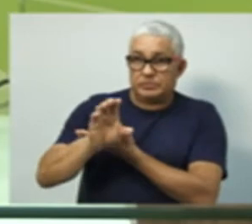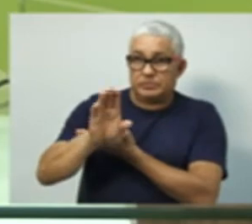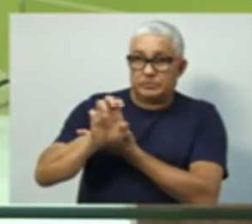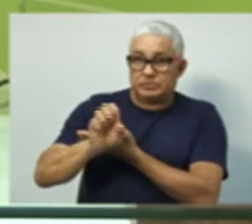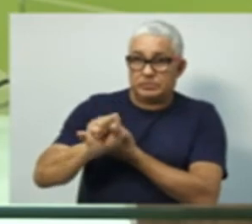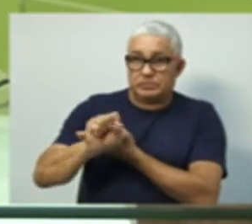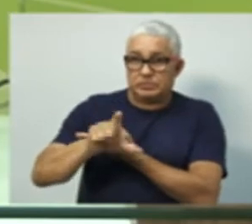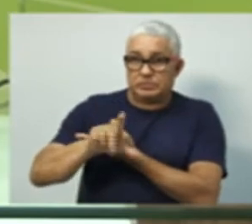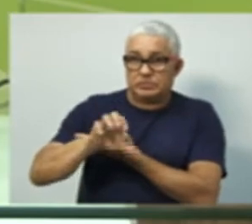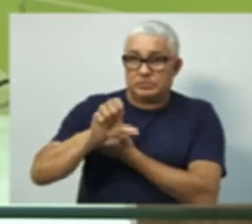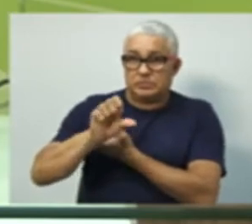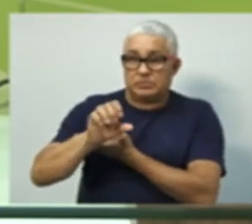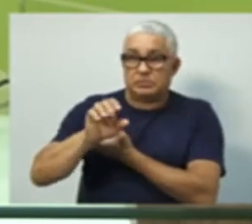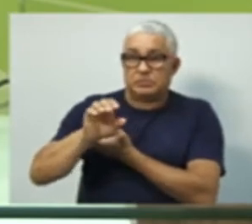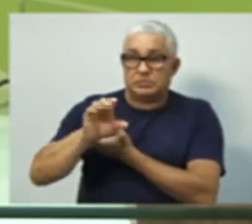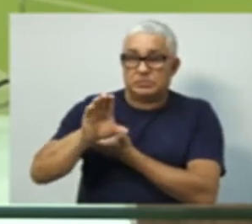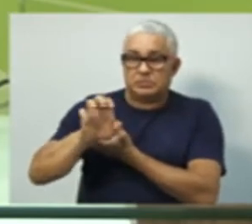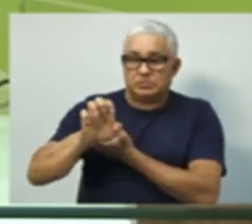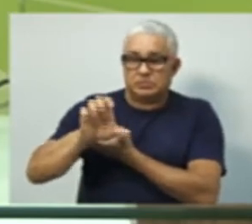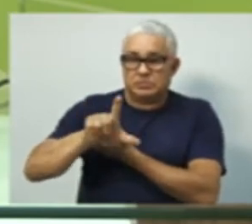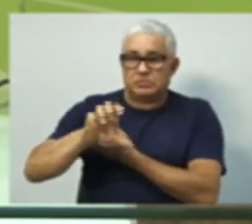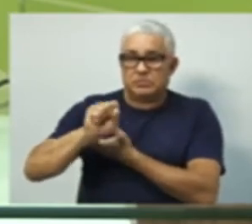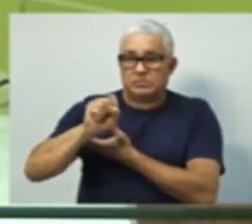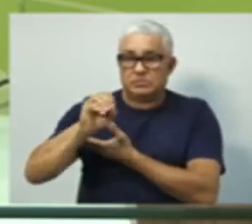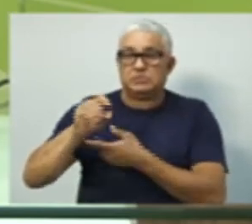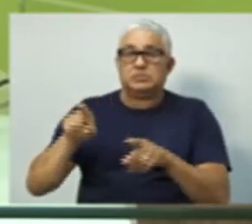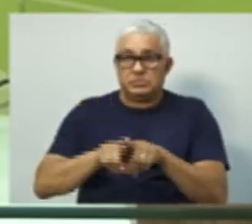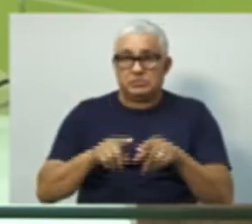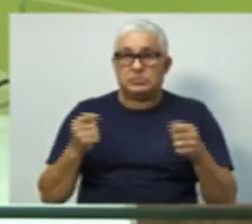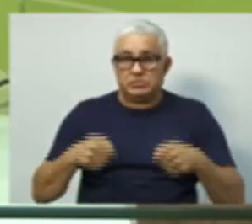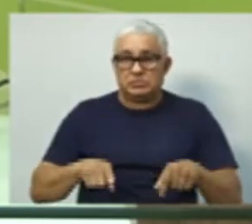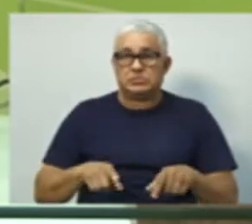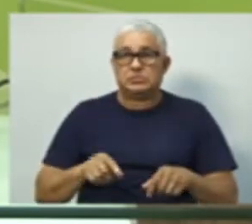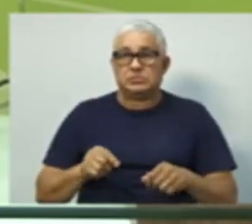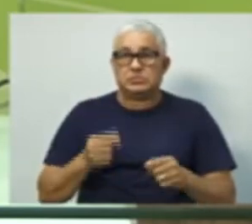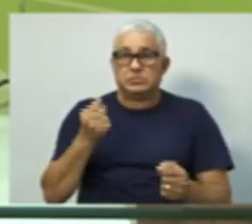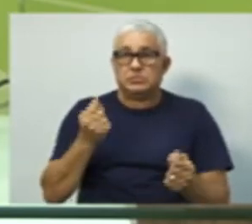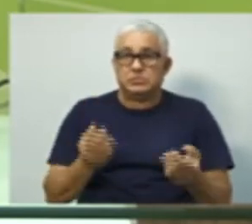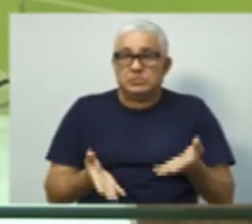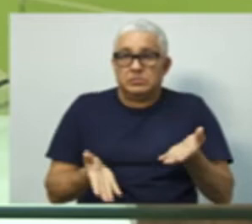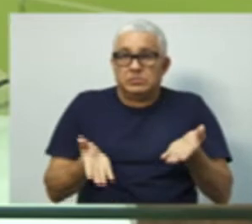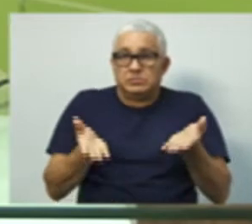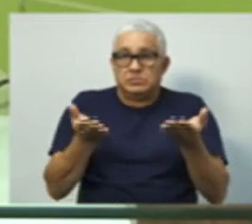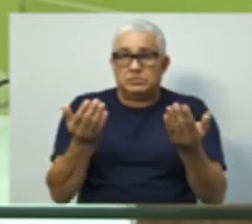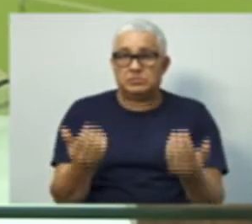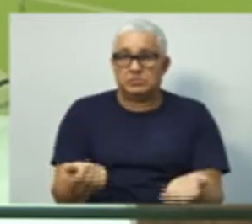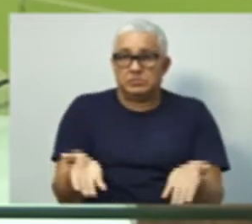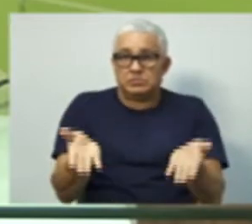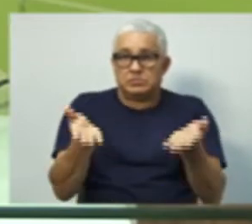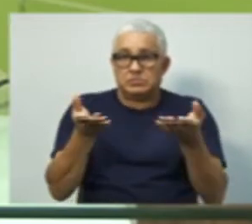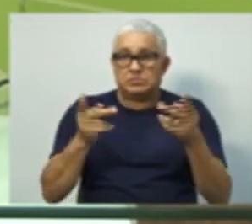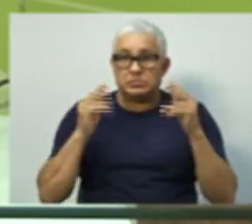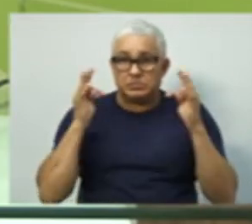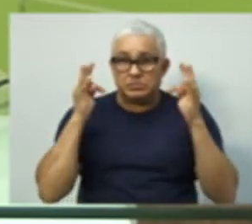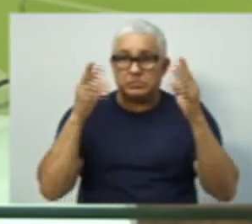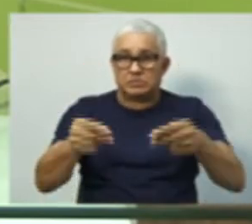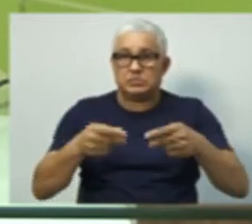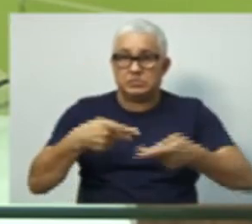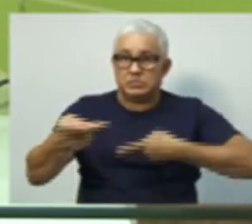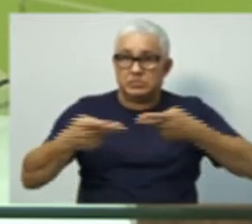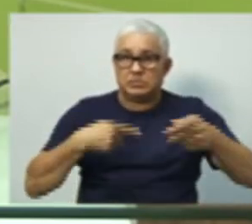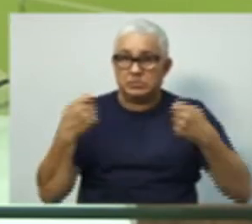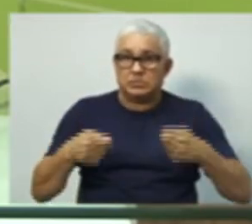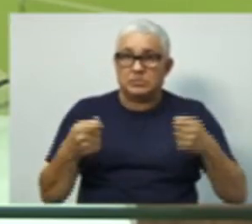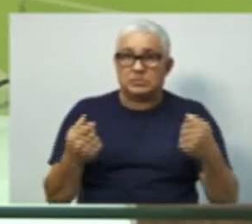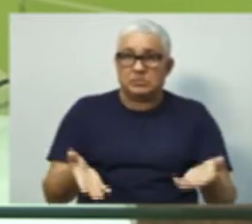que realmente está certo, o que não está, mas a gente ficou entendido que o recado, né, sobre o orçamento foi bem